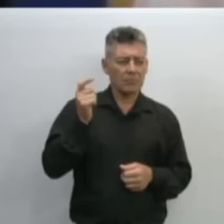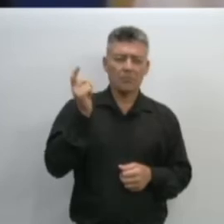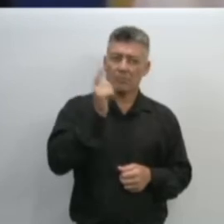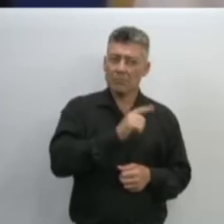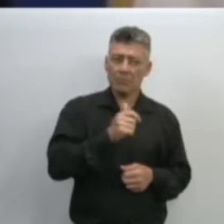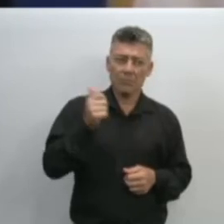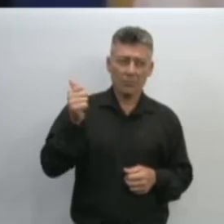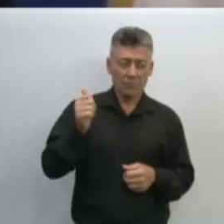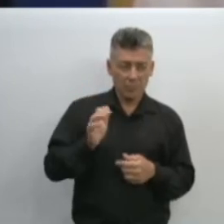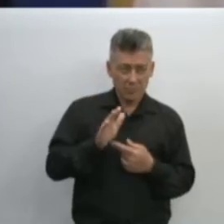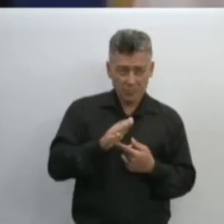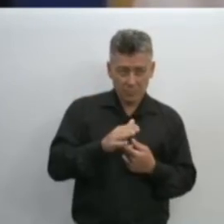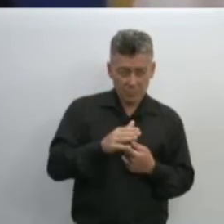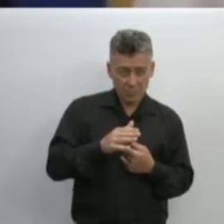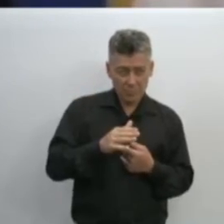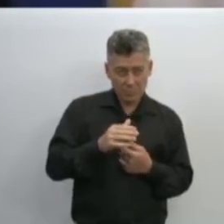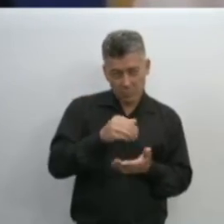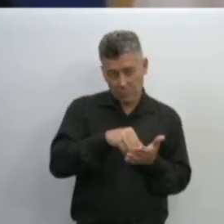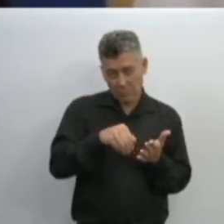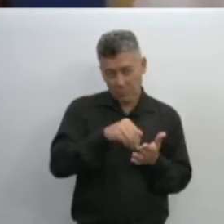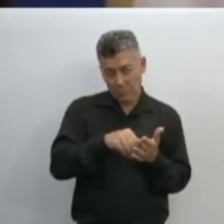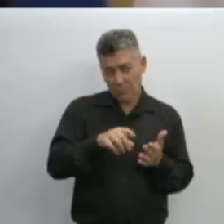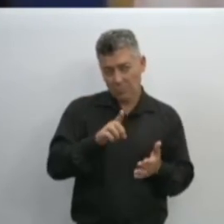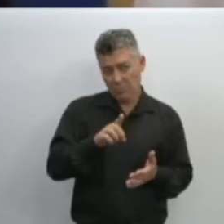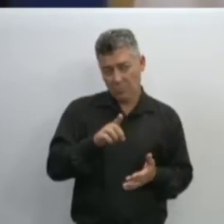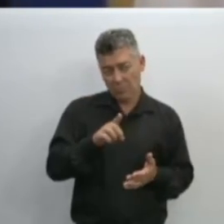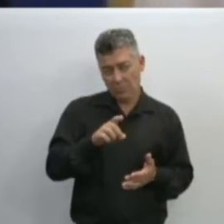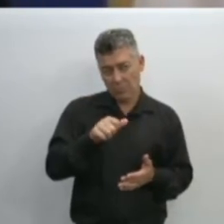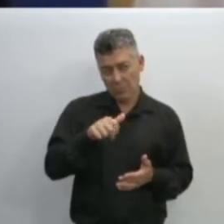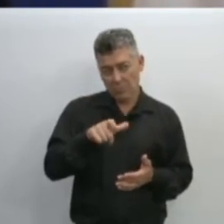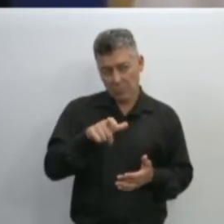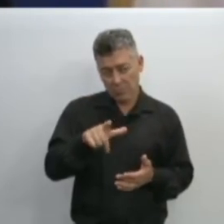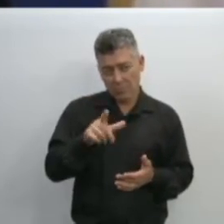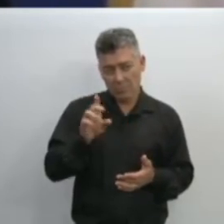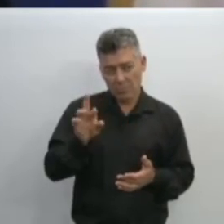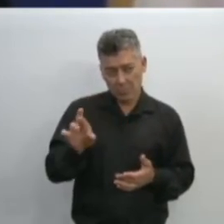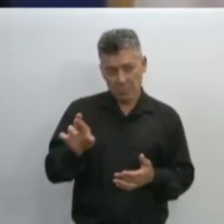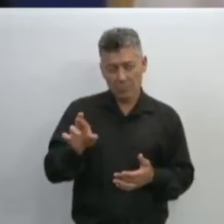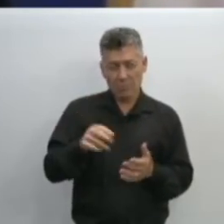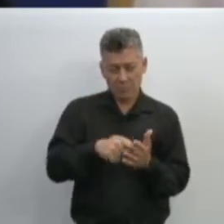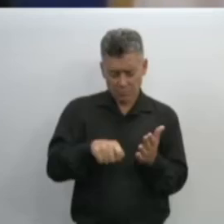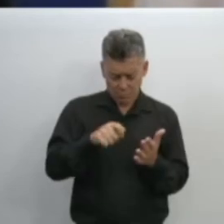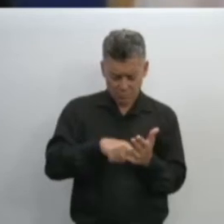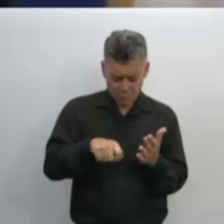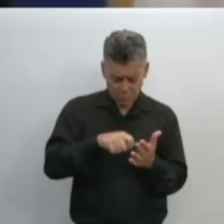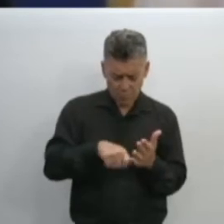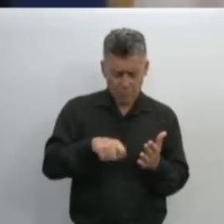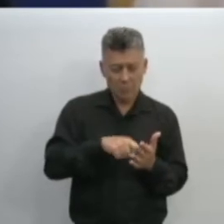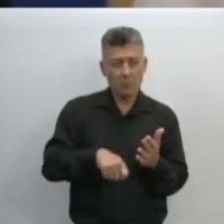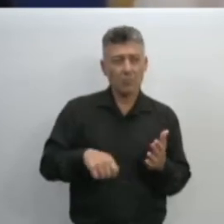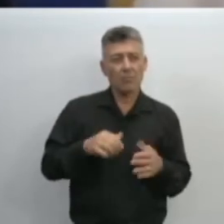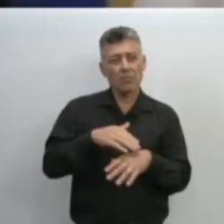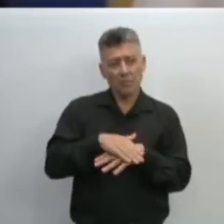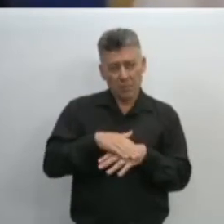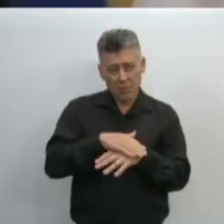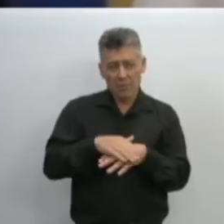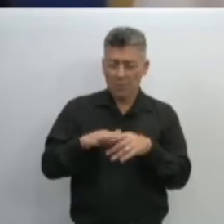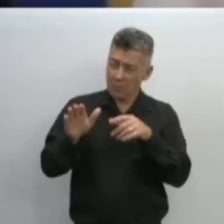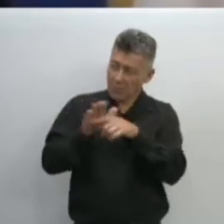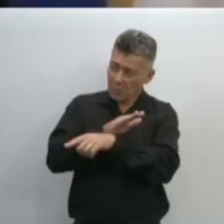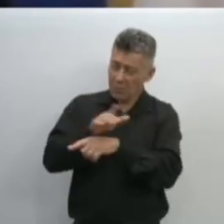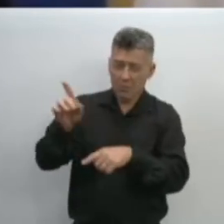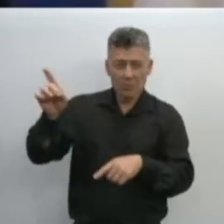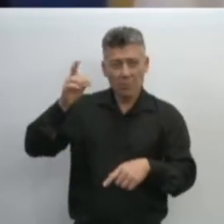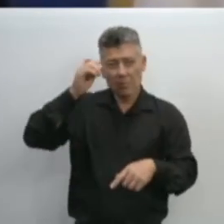fossem recebidos pelo secretário Daniel Rendal, que anotou as reivindicações, e vamos tentar uma conversa direto com o prefeito sobre